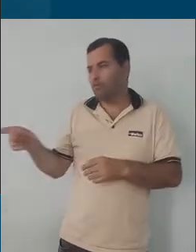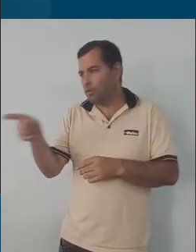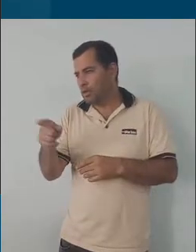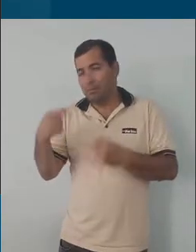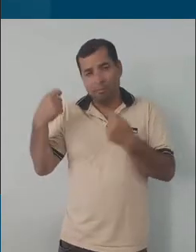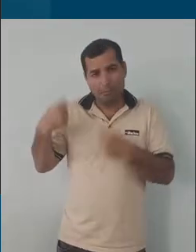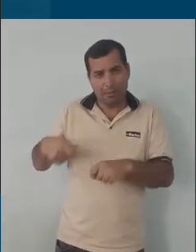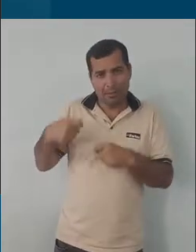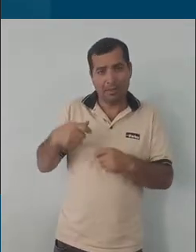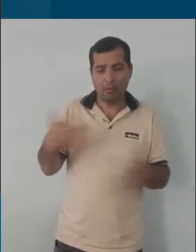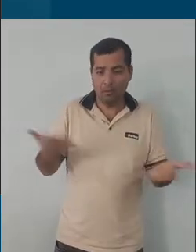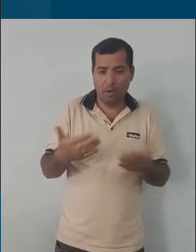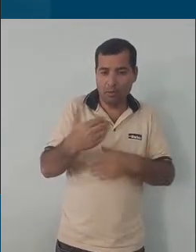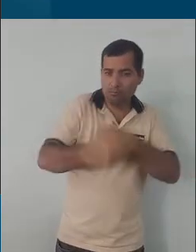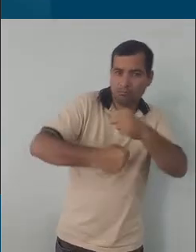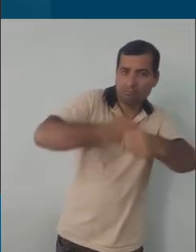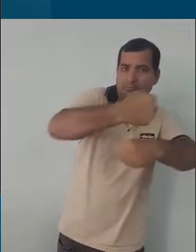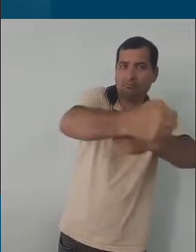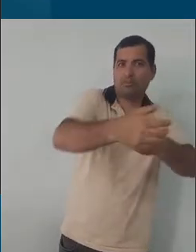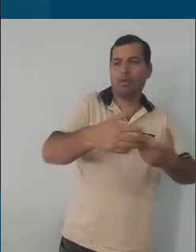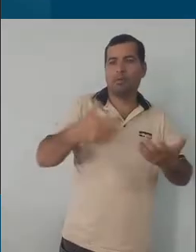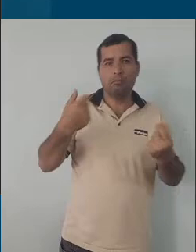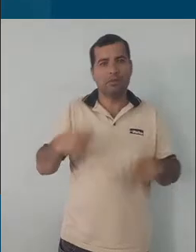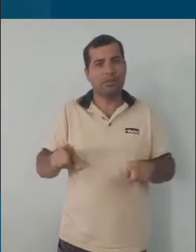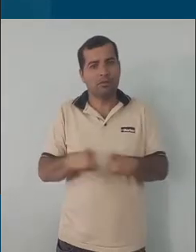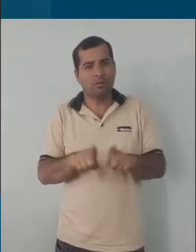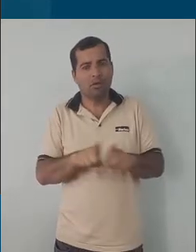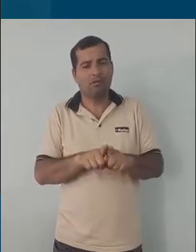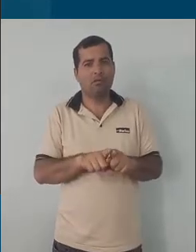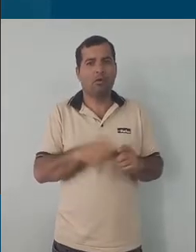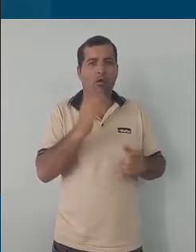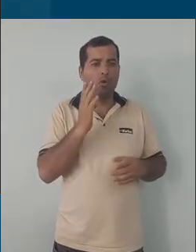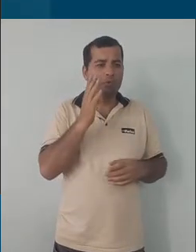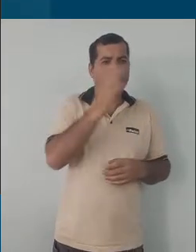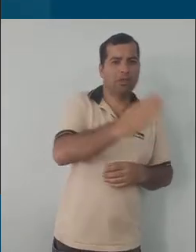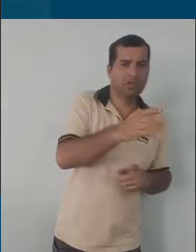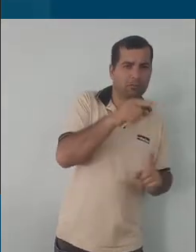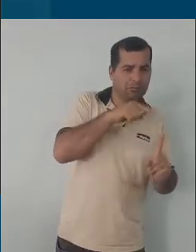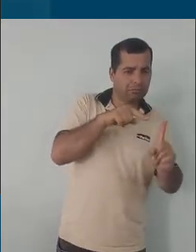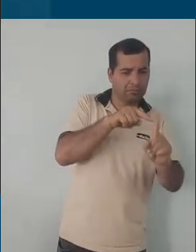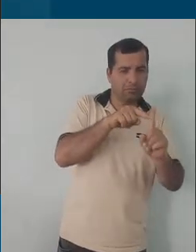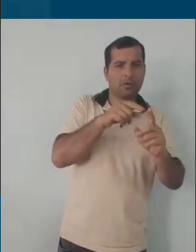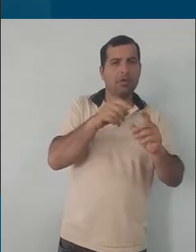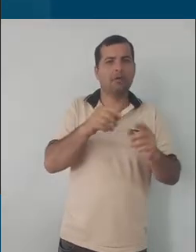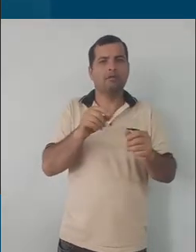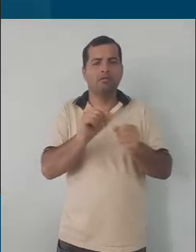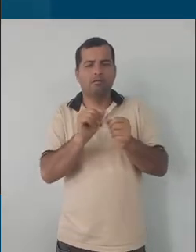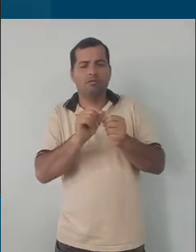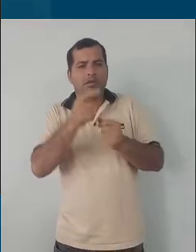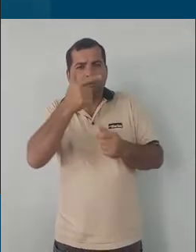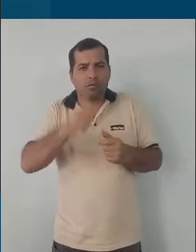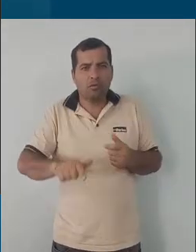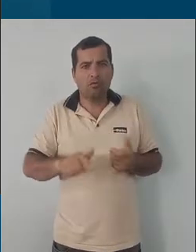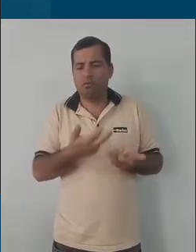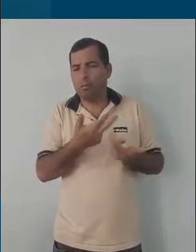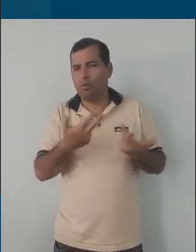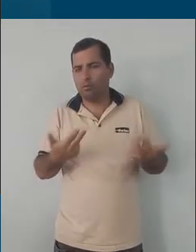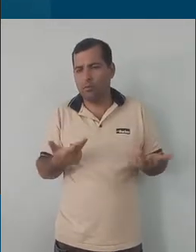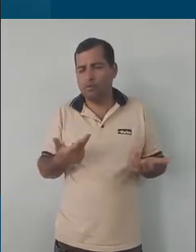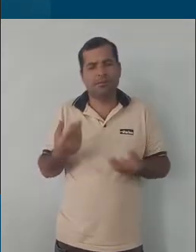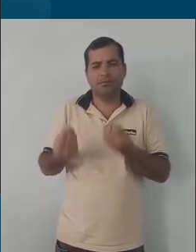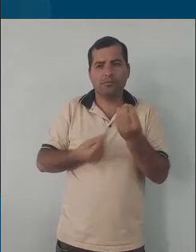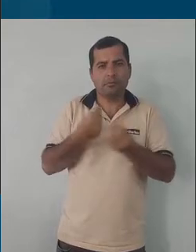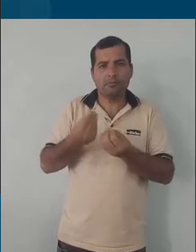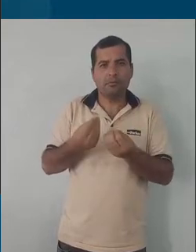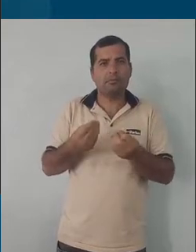anos, rever os objetivos de aprendizagem, sobretudo aqueles elementos e objetivos concernentes à